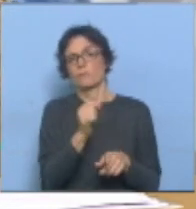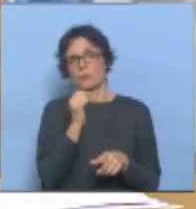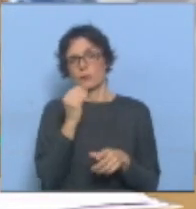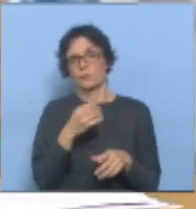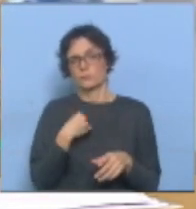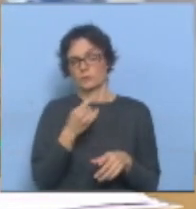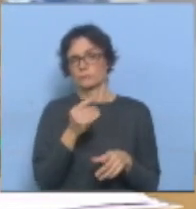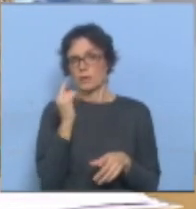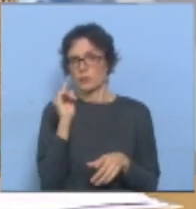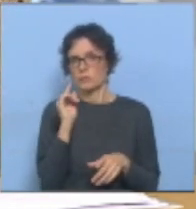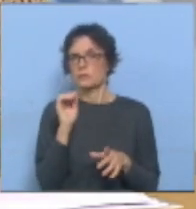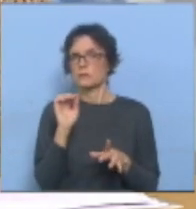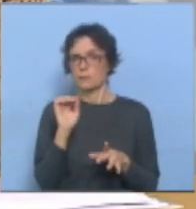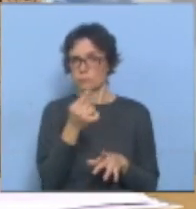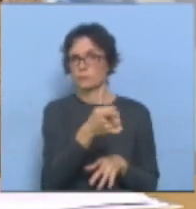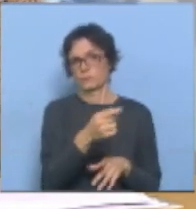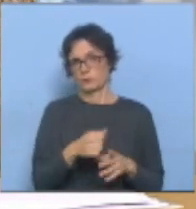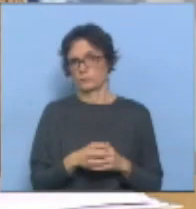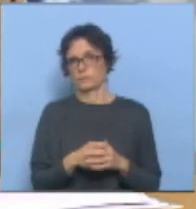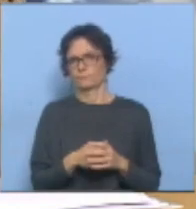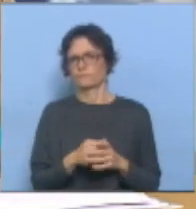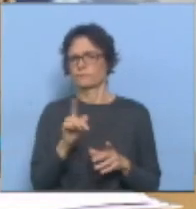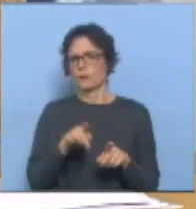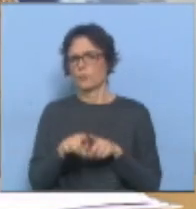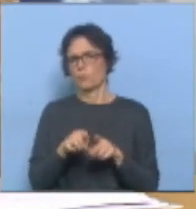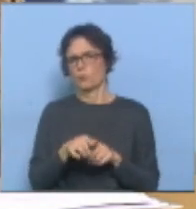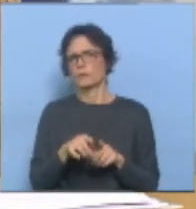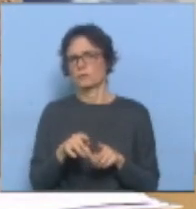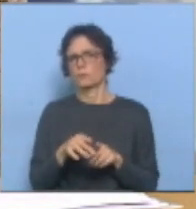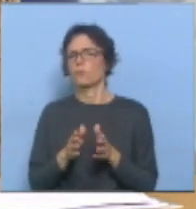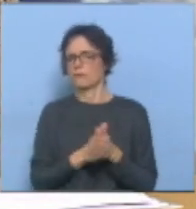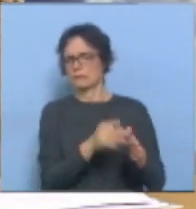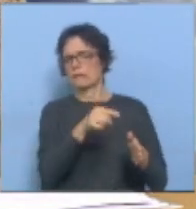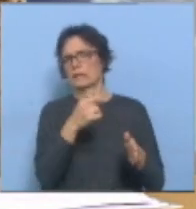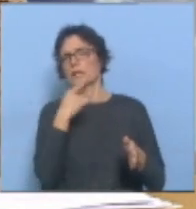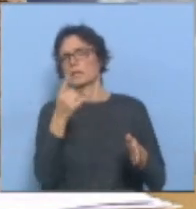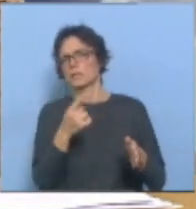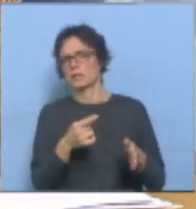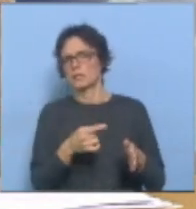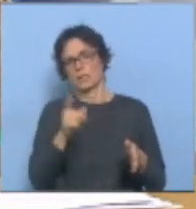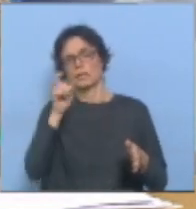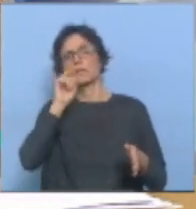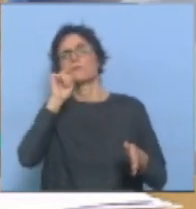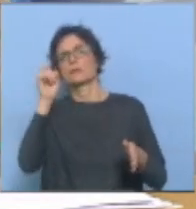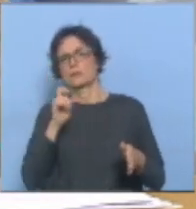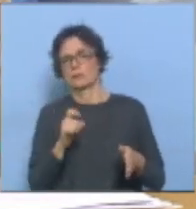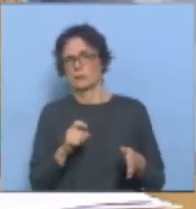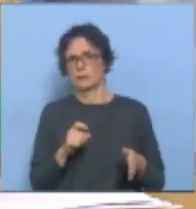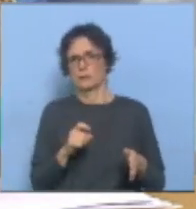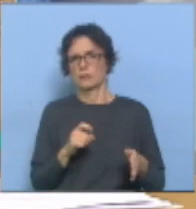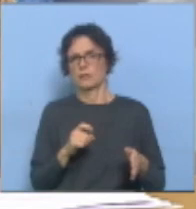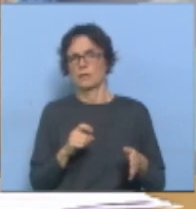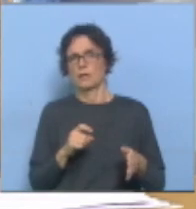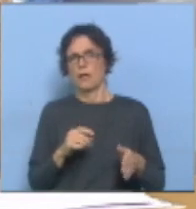Sobretudo os políticos de esquerda, que se dizem que são defensores